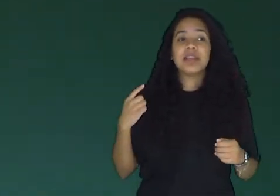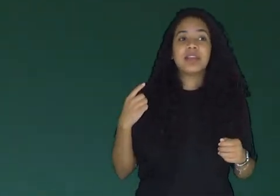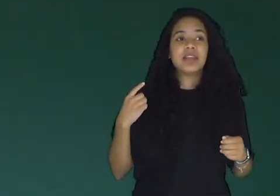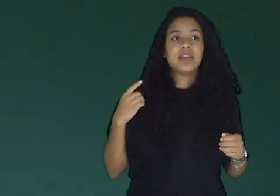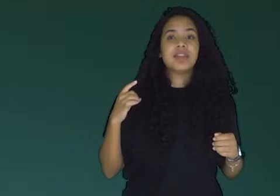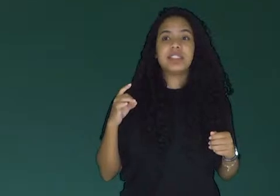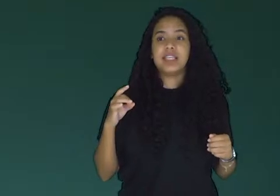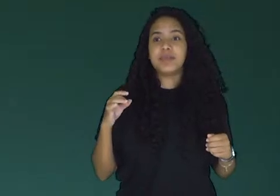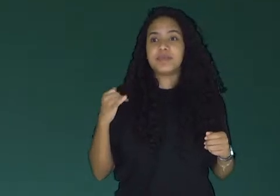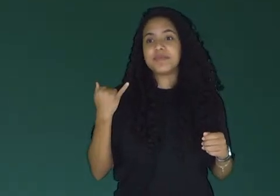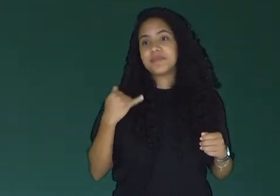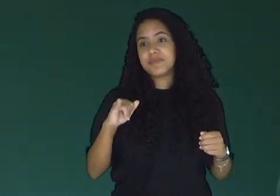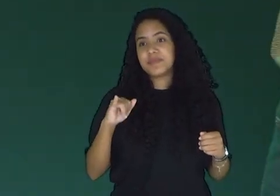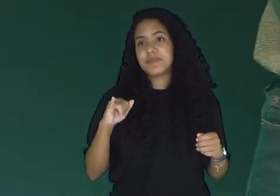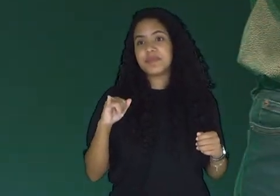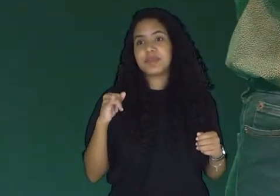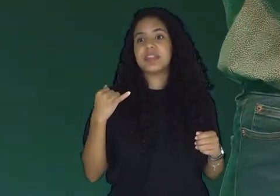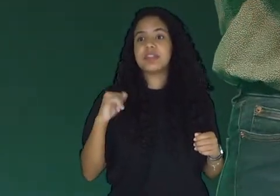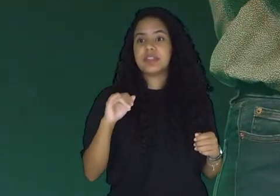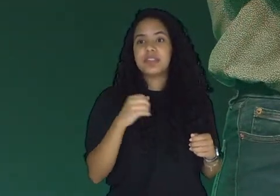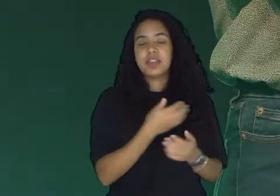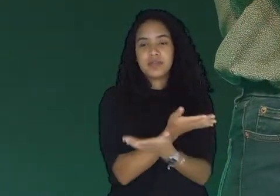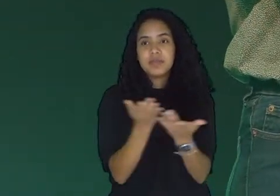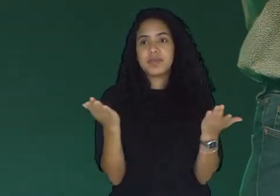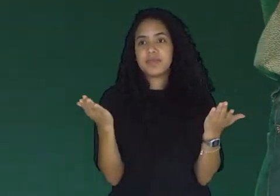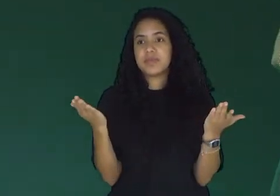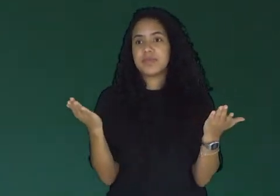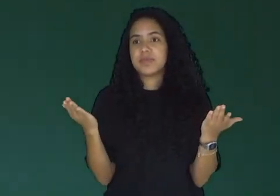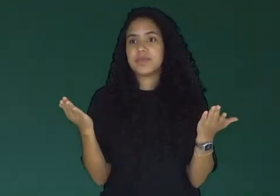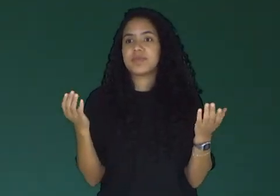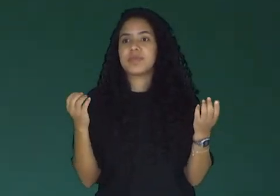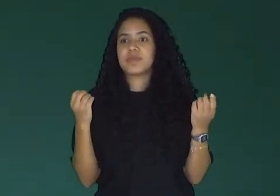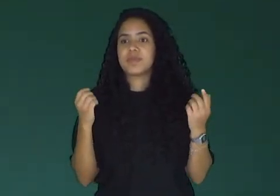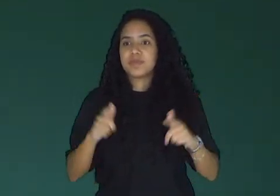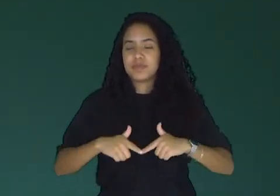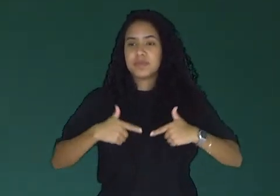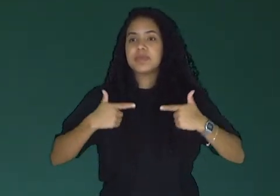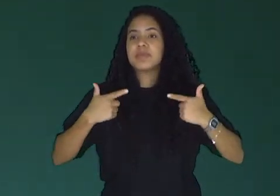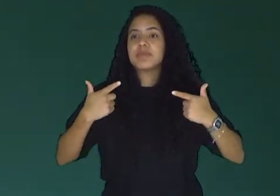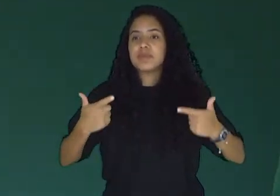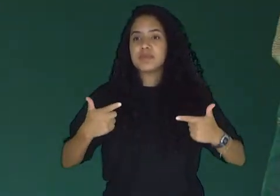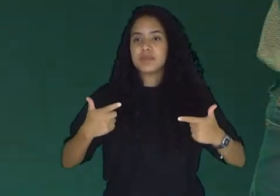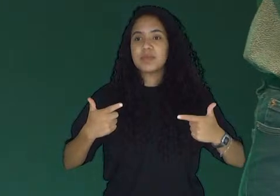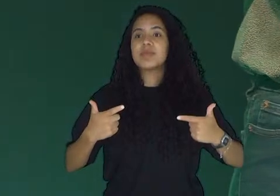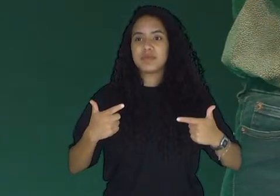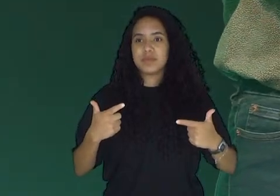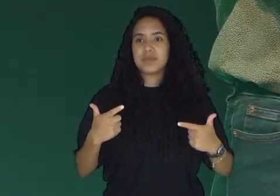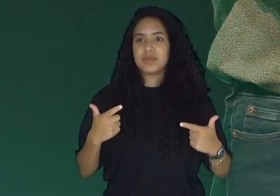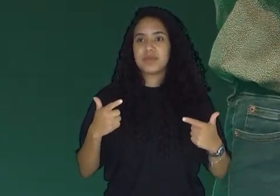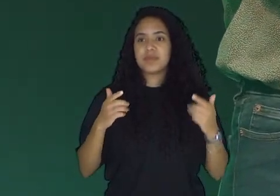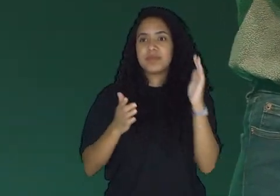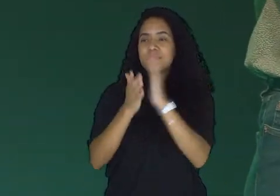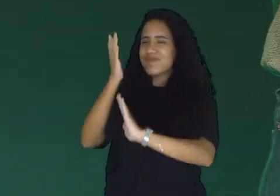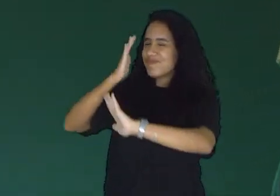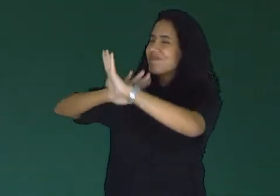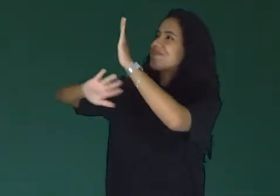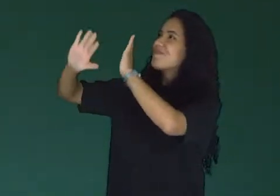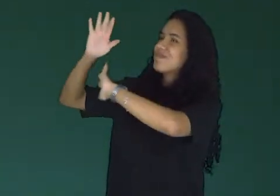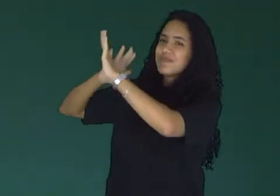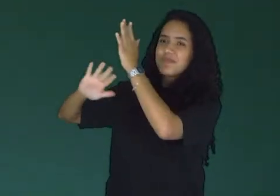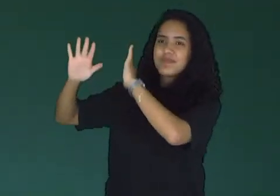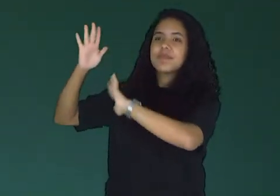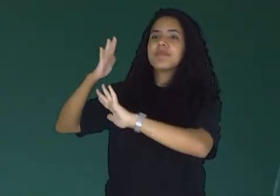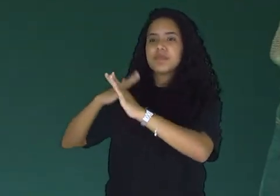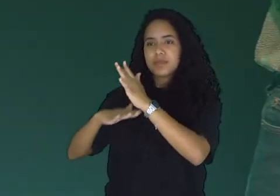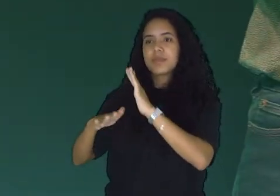De entrega, de reconhecimento, adoração, colocando assim as suas duas mãos no seu peito, que é o centro da vida.